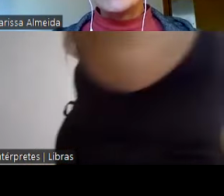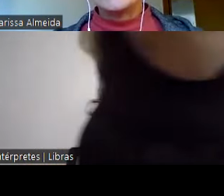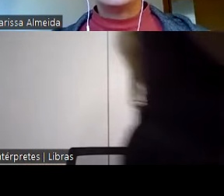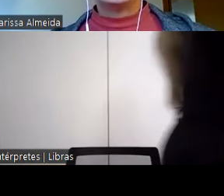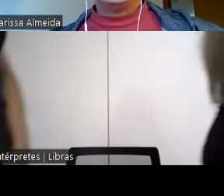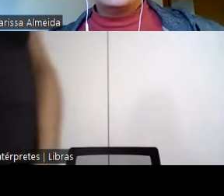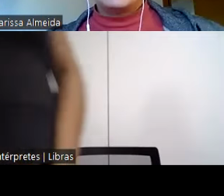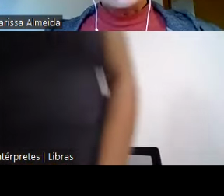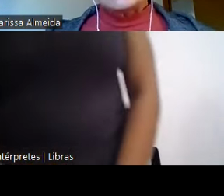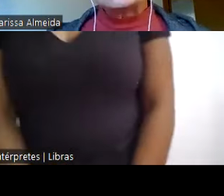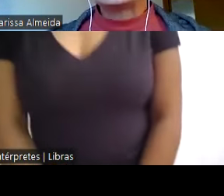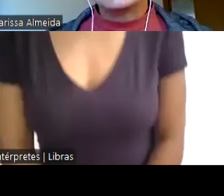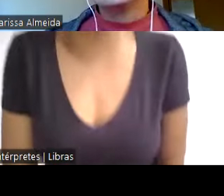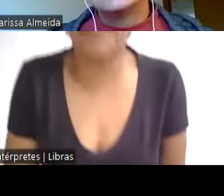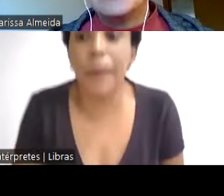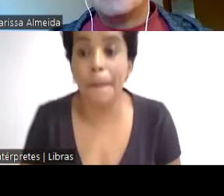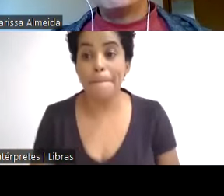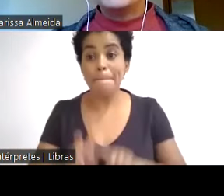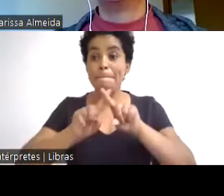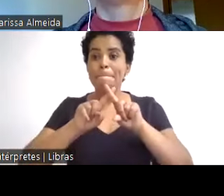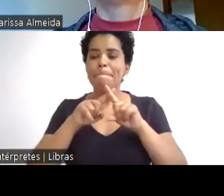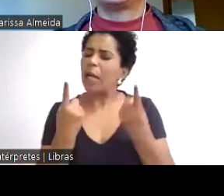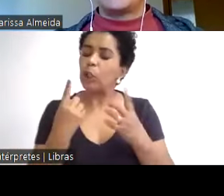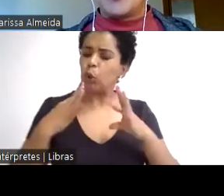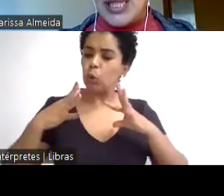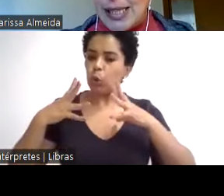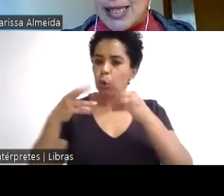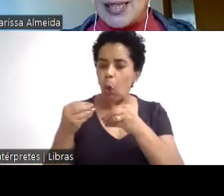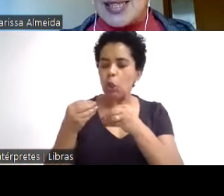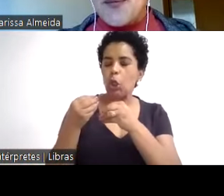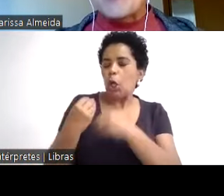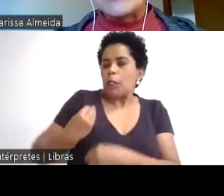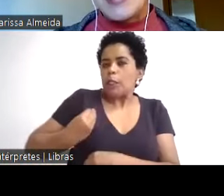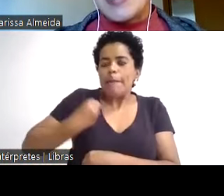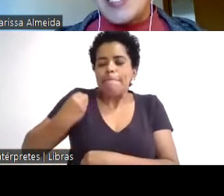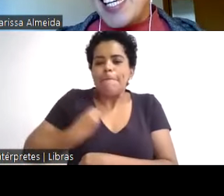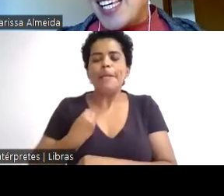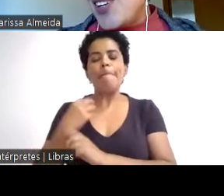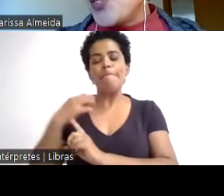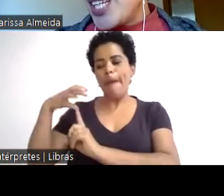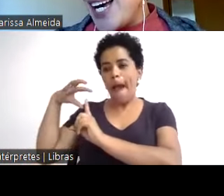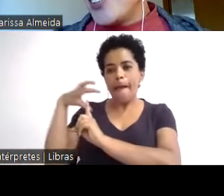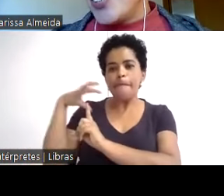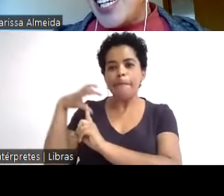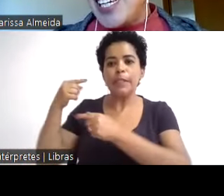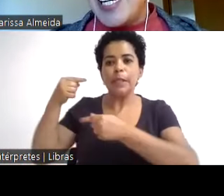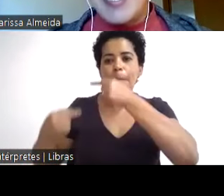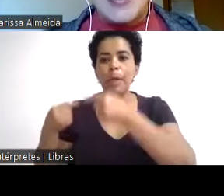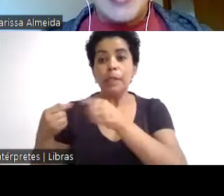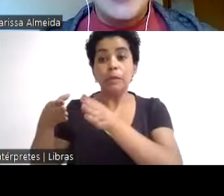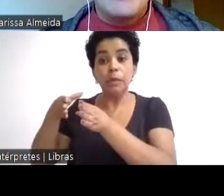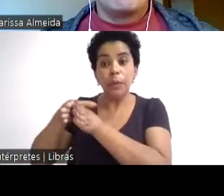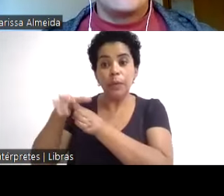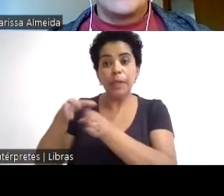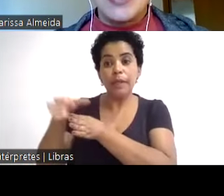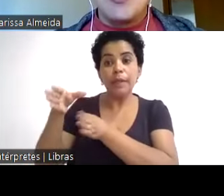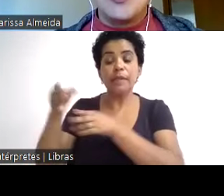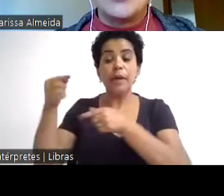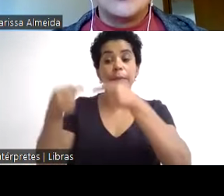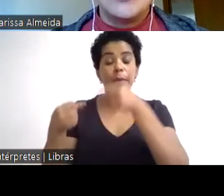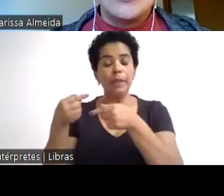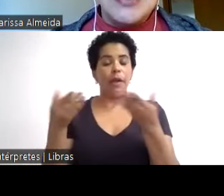toda orientada por decisões políticas. E aí eu trago, né, a fala